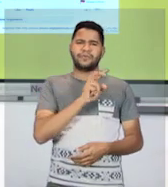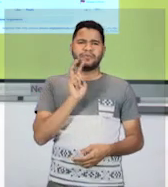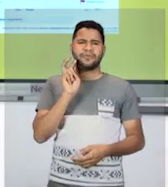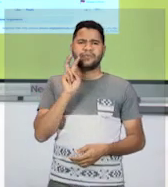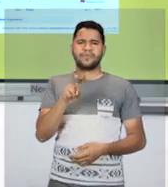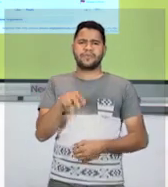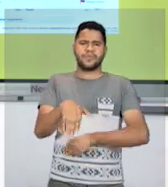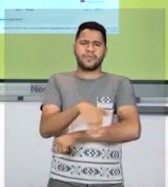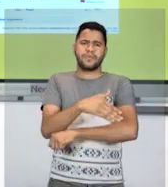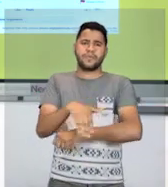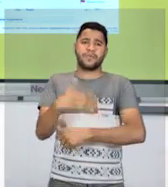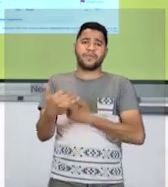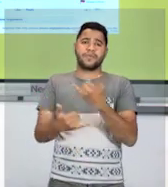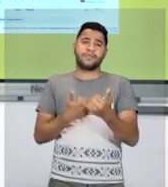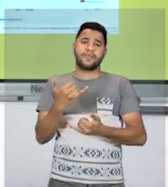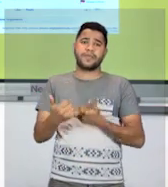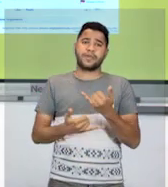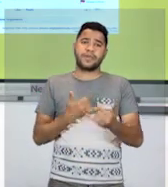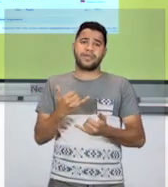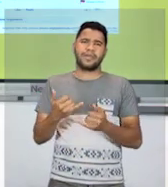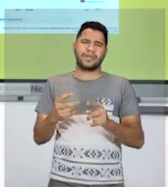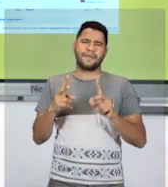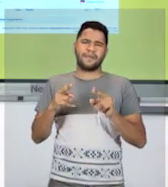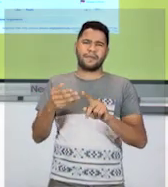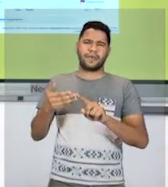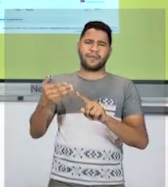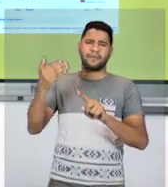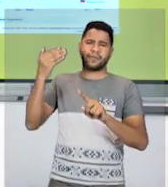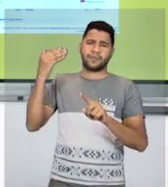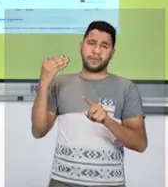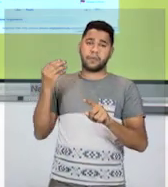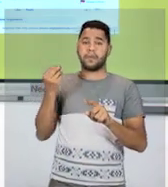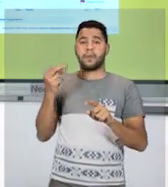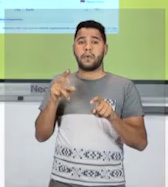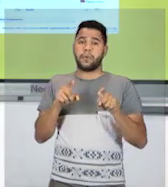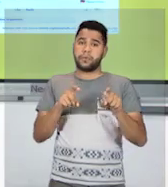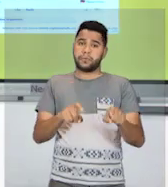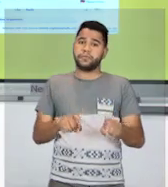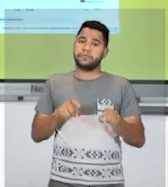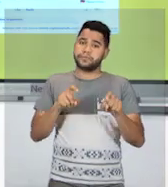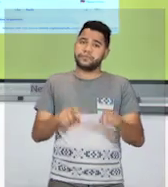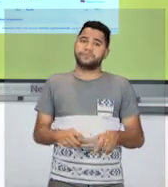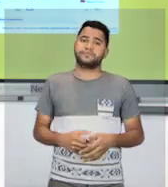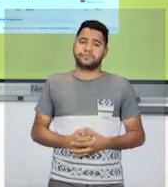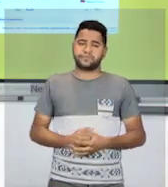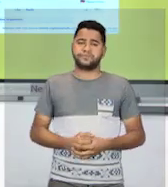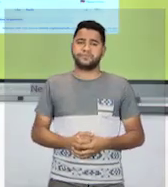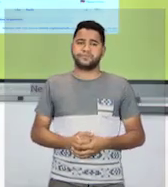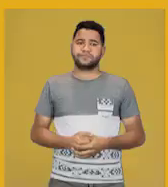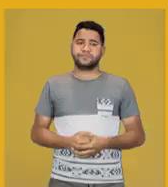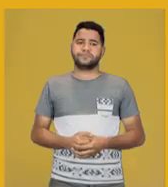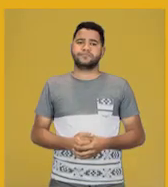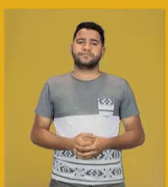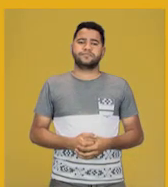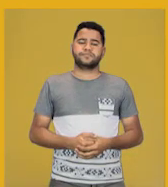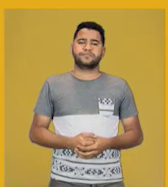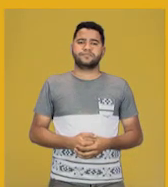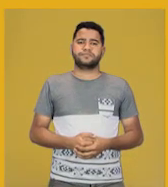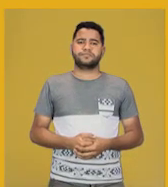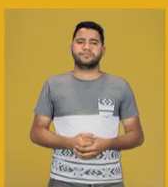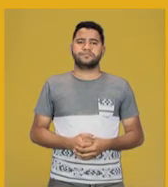criança brincando na rua tanto quanto era antigamente ou no interior eu sou